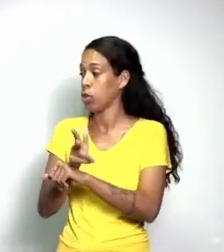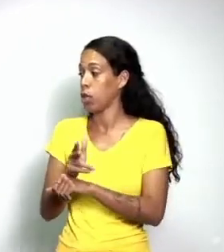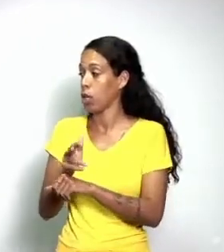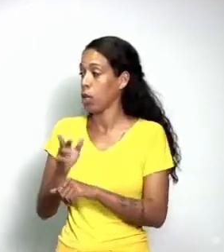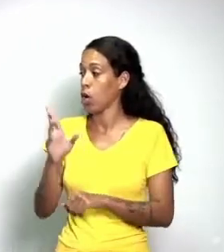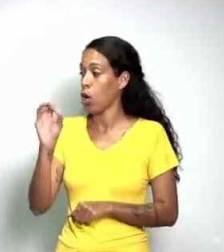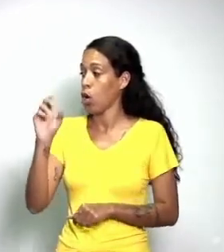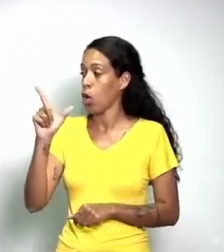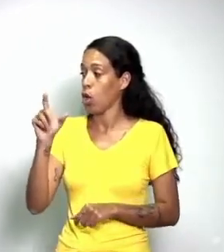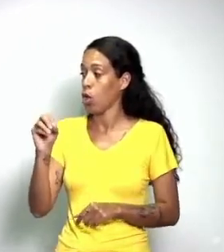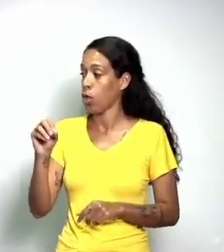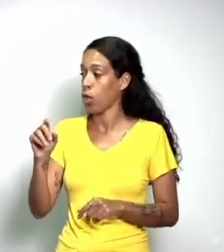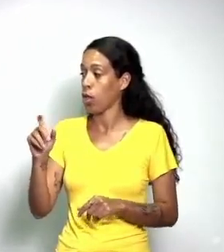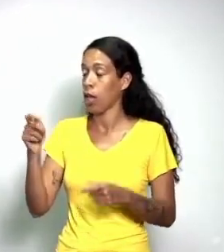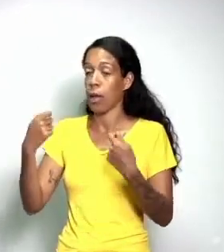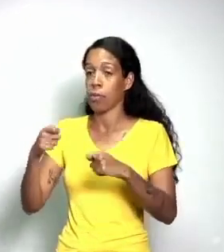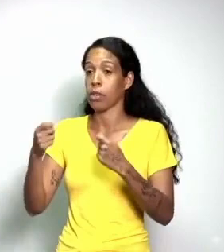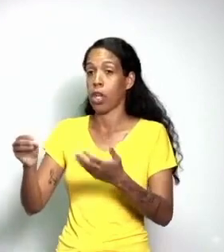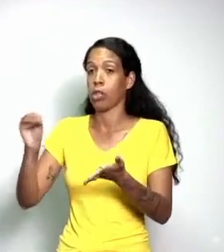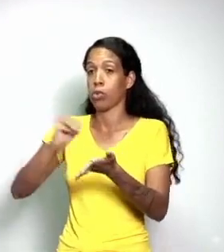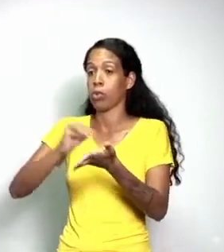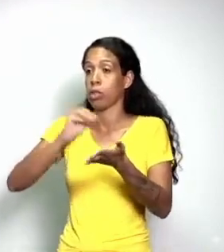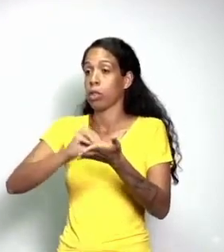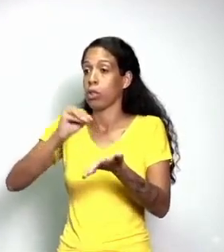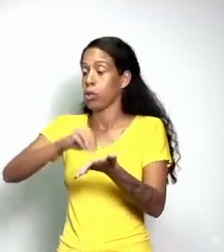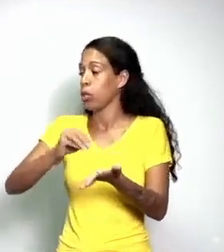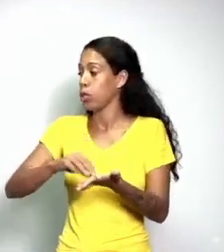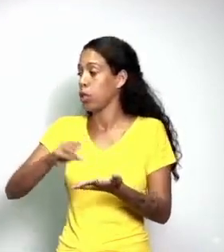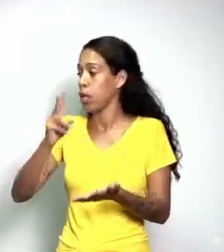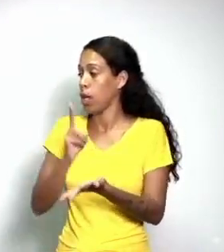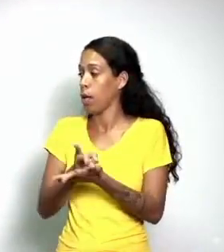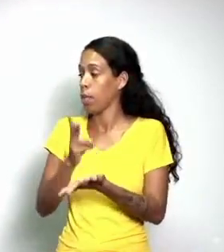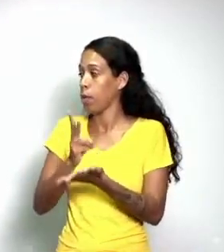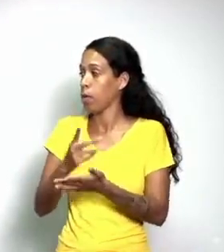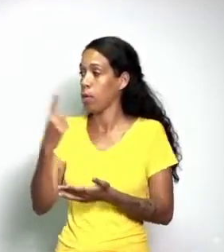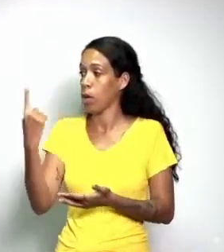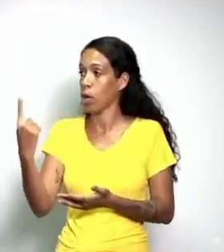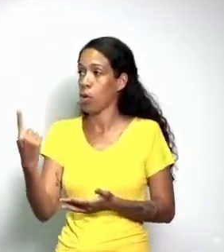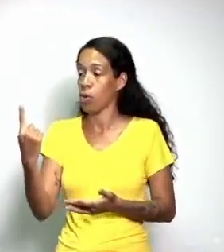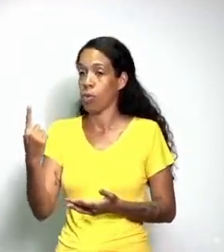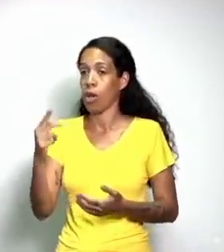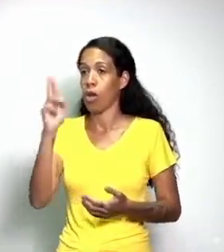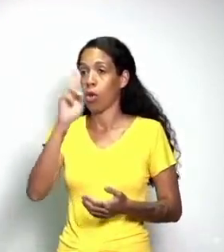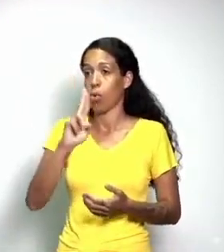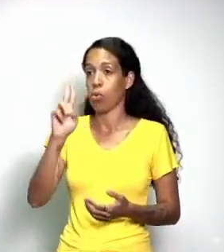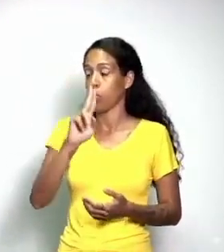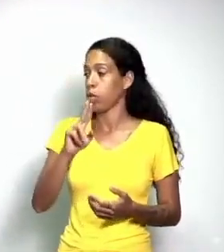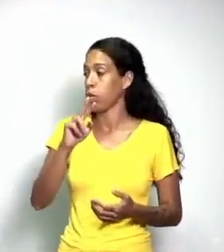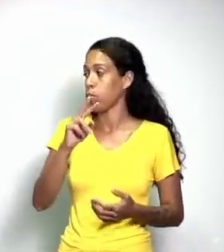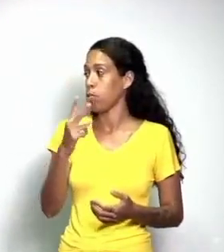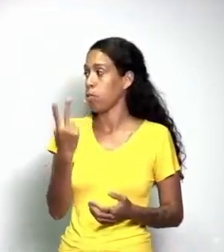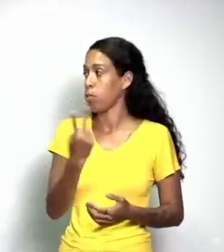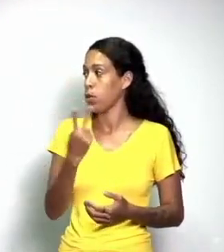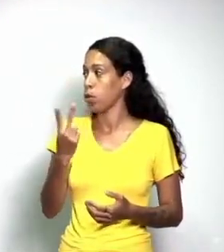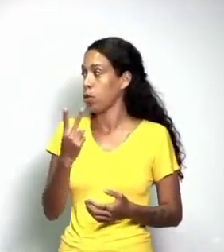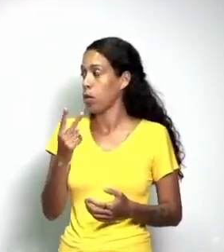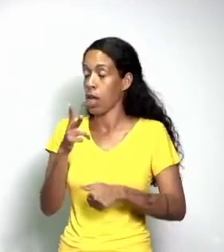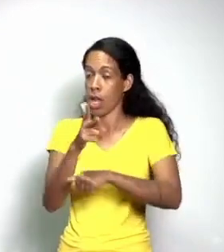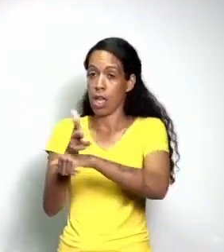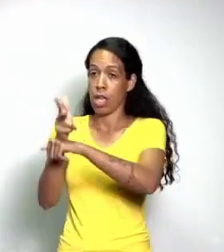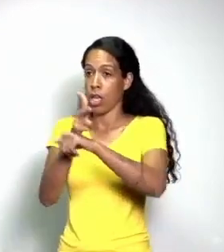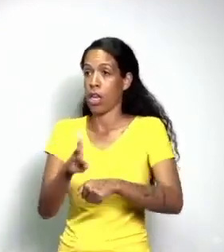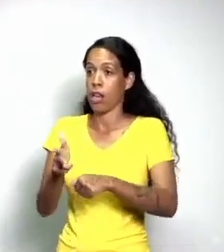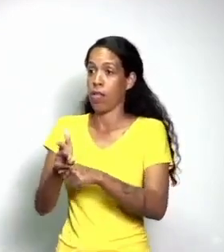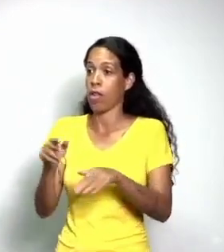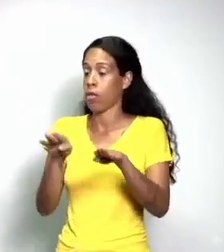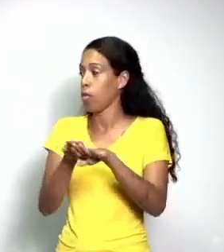a gente vai estar sempre deixando tudo identificado, porque a mesma claquete que a gente vai usar para uma câmera, a gente vai usar para outra, pensando que elas estão sendo gravadas ao